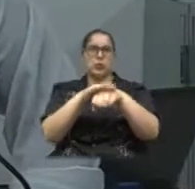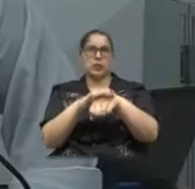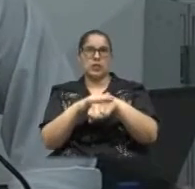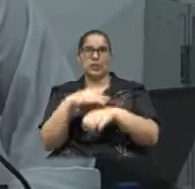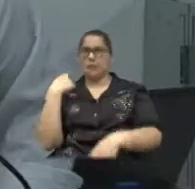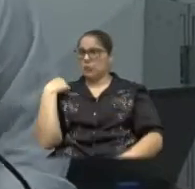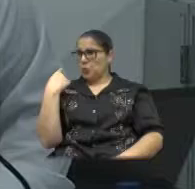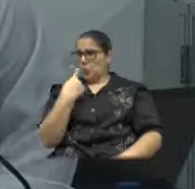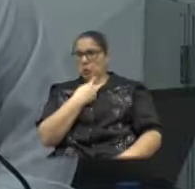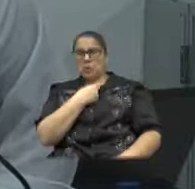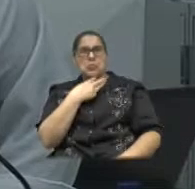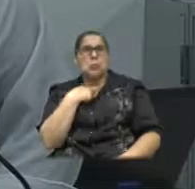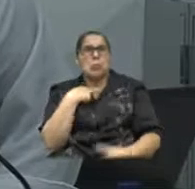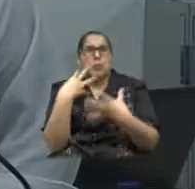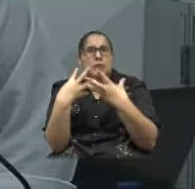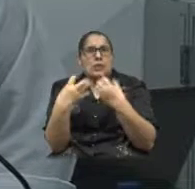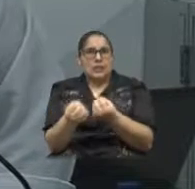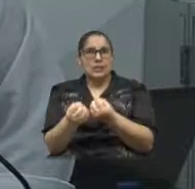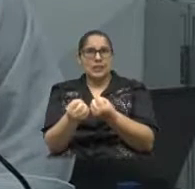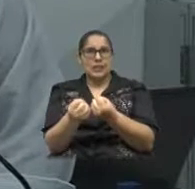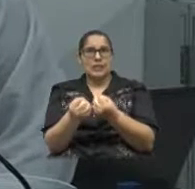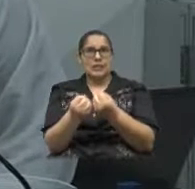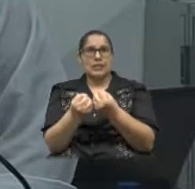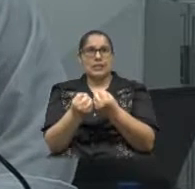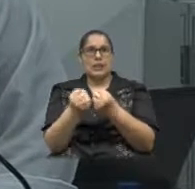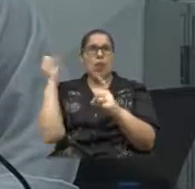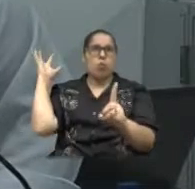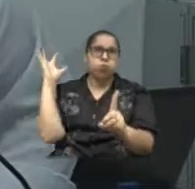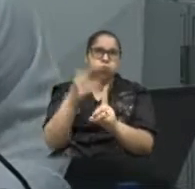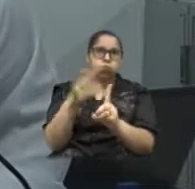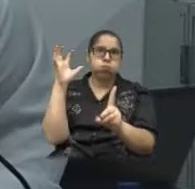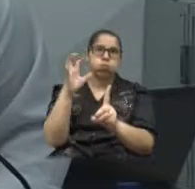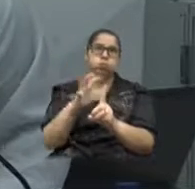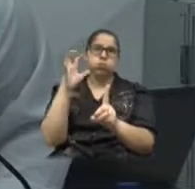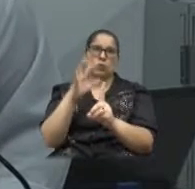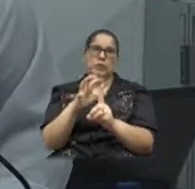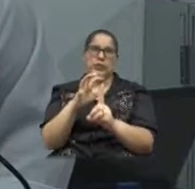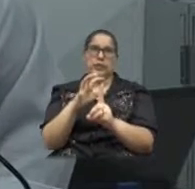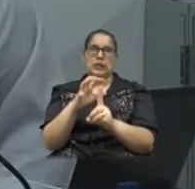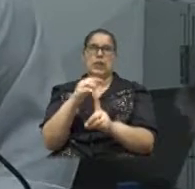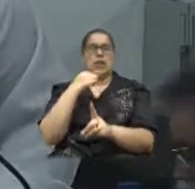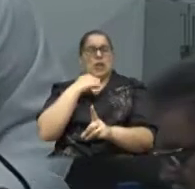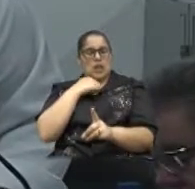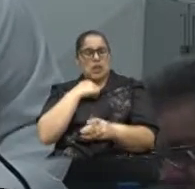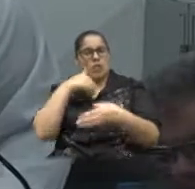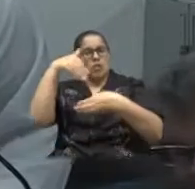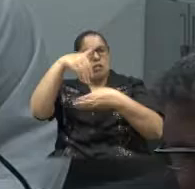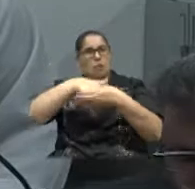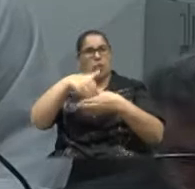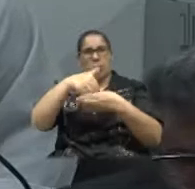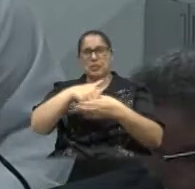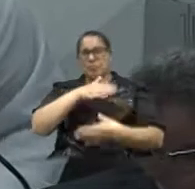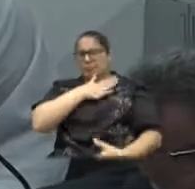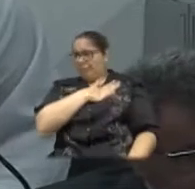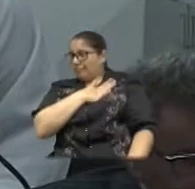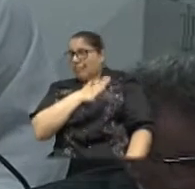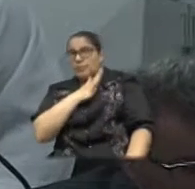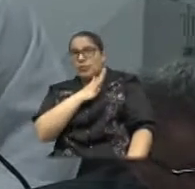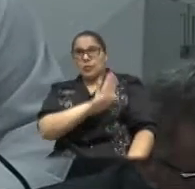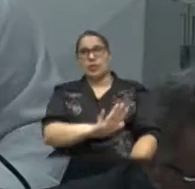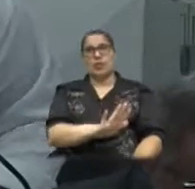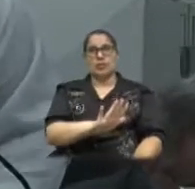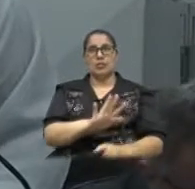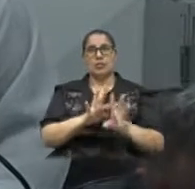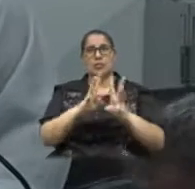isso. E fica aqui, o vereador Estevão, meu voto favorável. Eu vou repudiar tudo